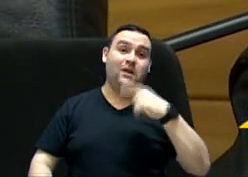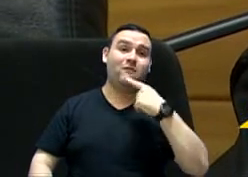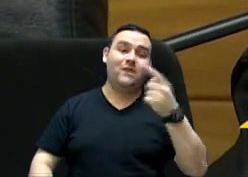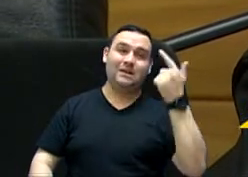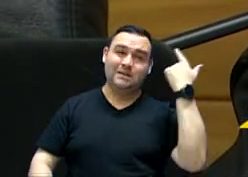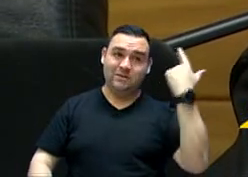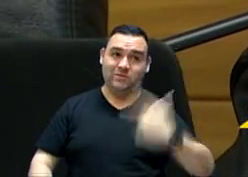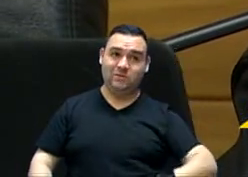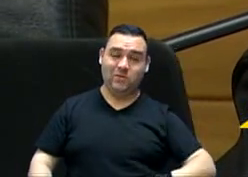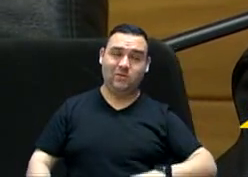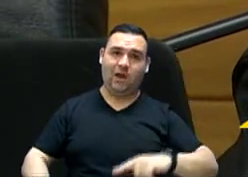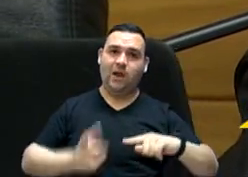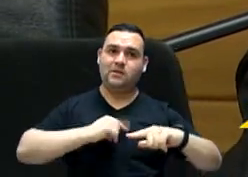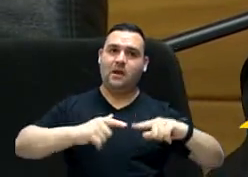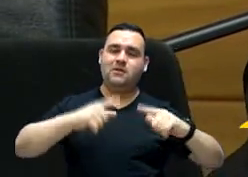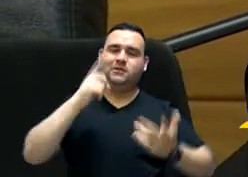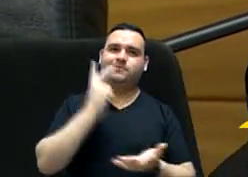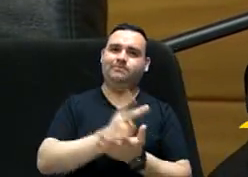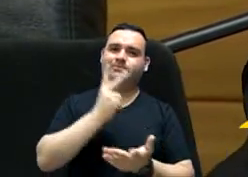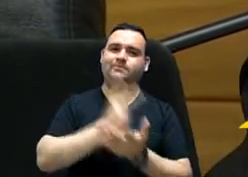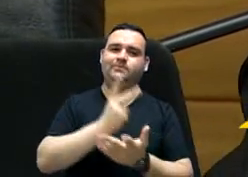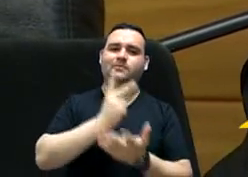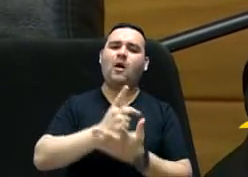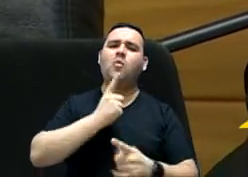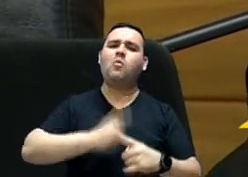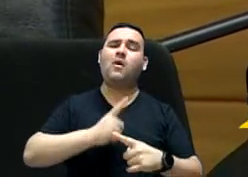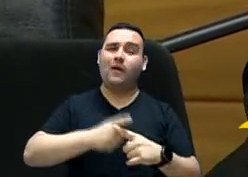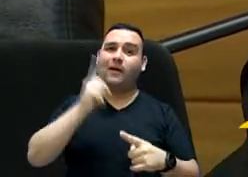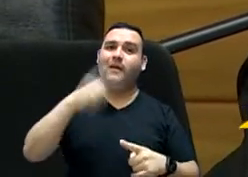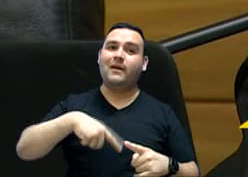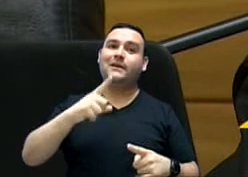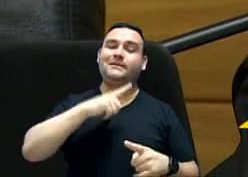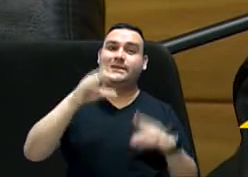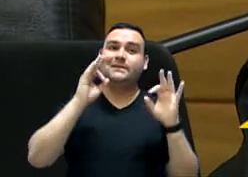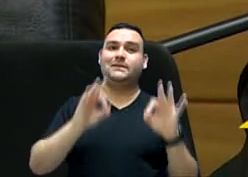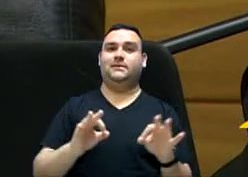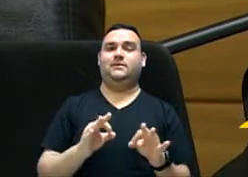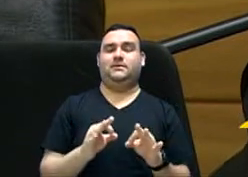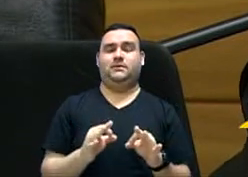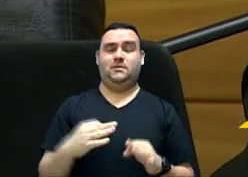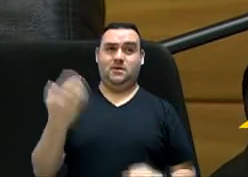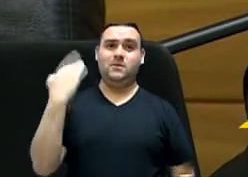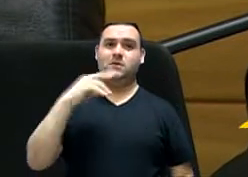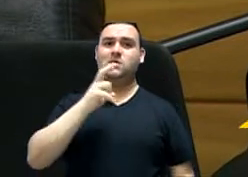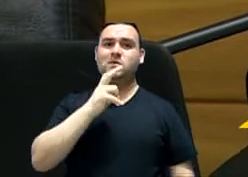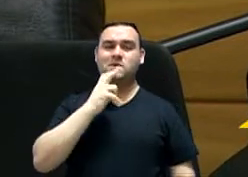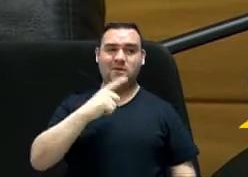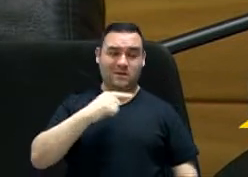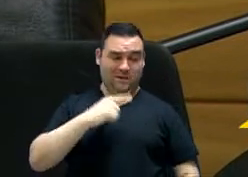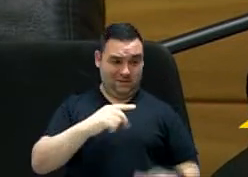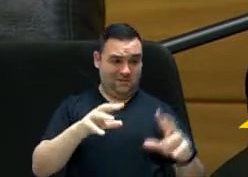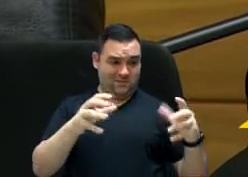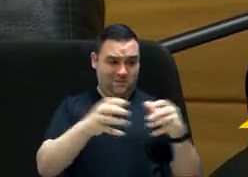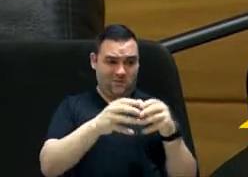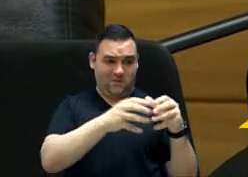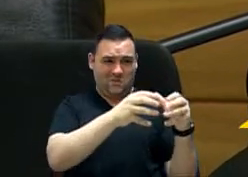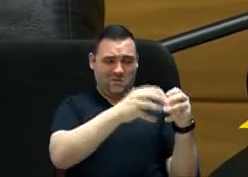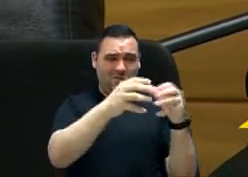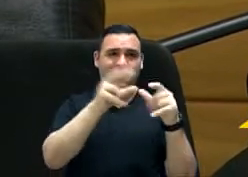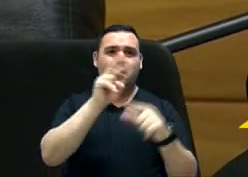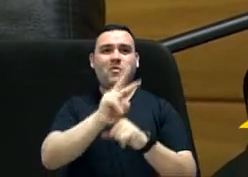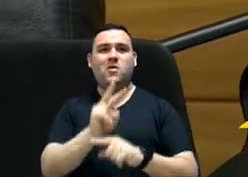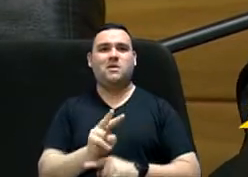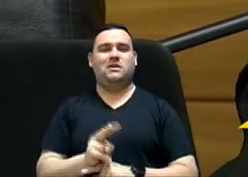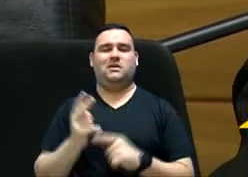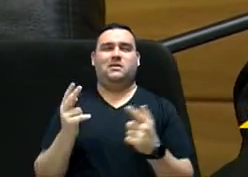bater mais uma vez nessa tecla, porque foi o que funcionou, vereador Martinez. Sorocaba tinha uma rede de